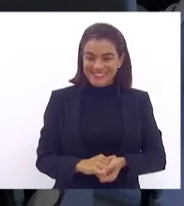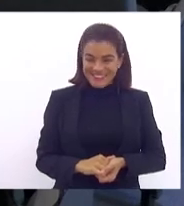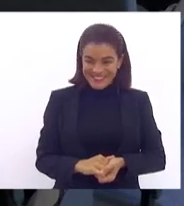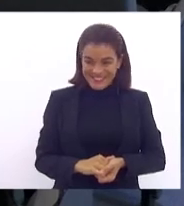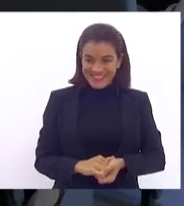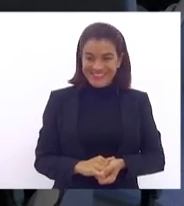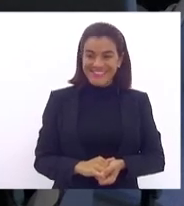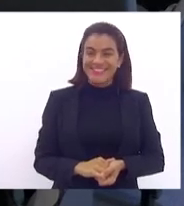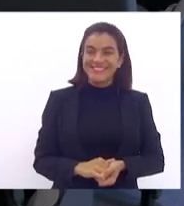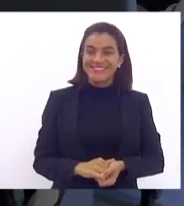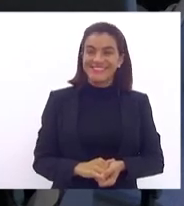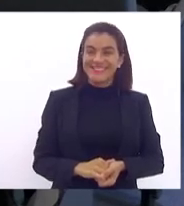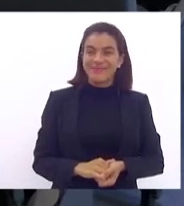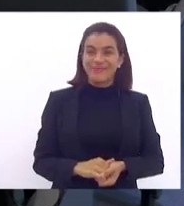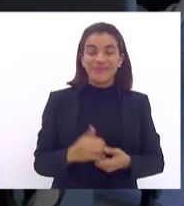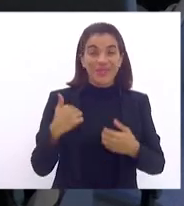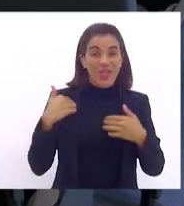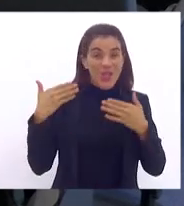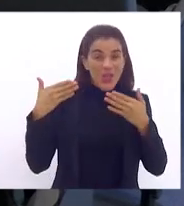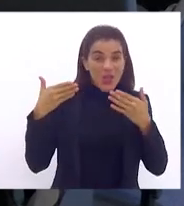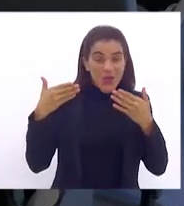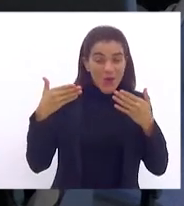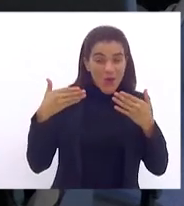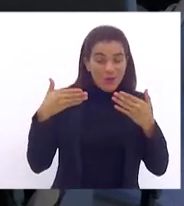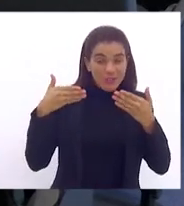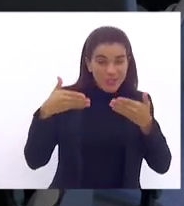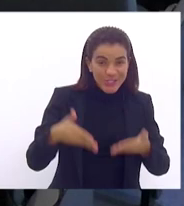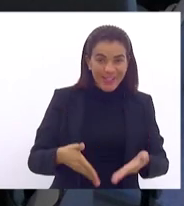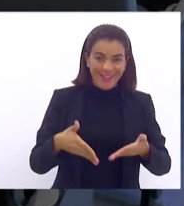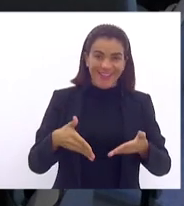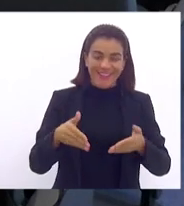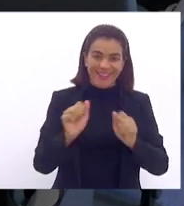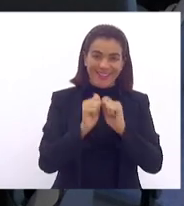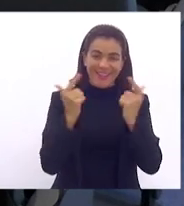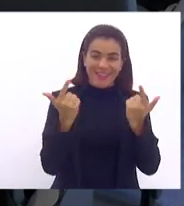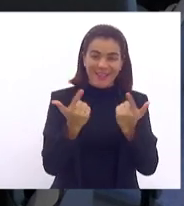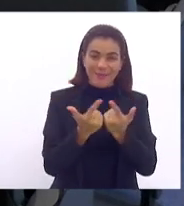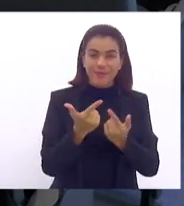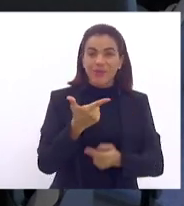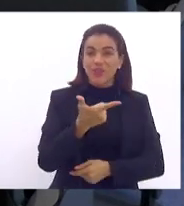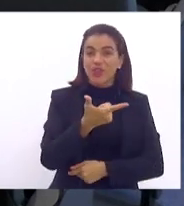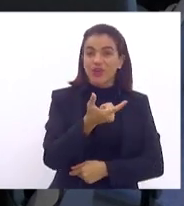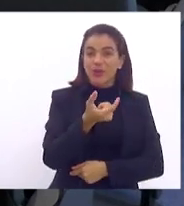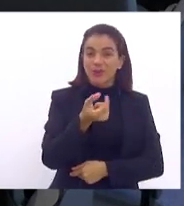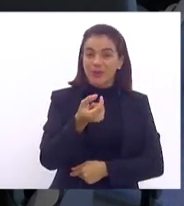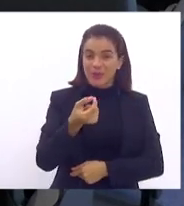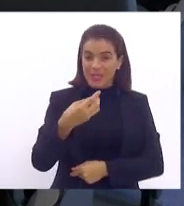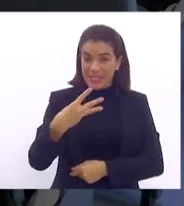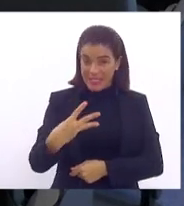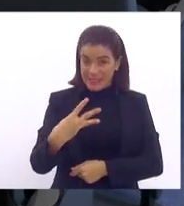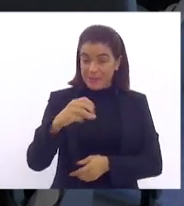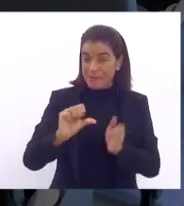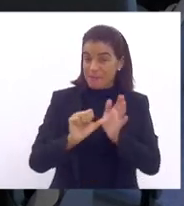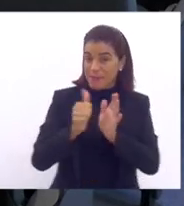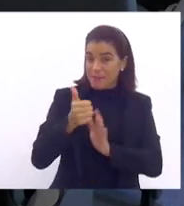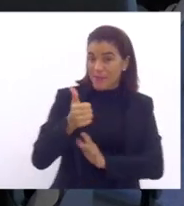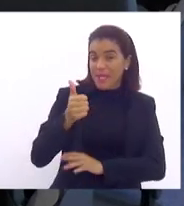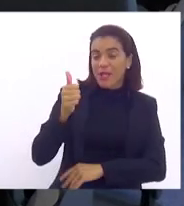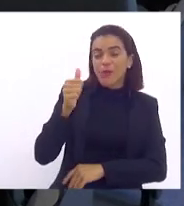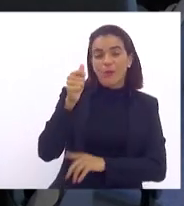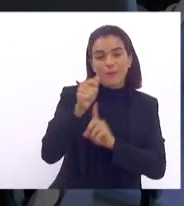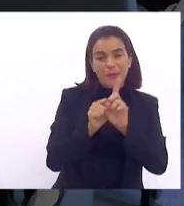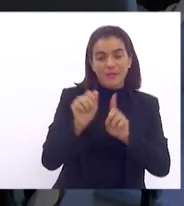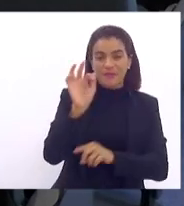favor bom eu cheguei nesta casa em 2003 1eo de fevereiro de 2003